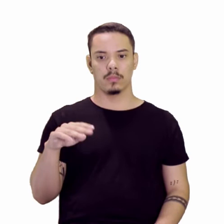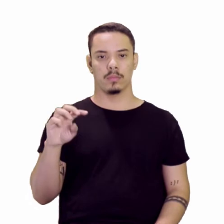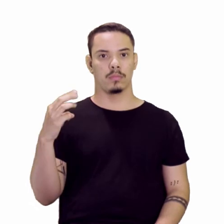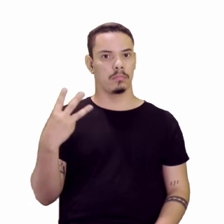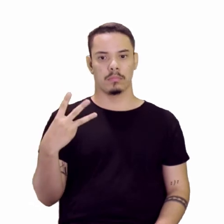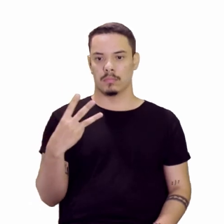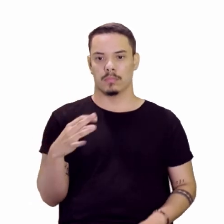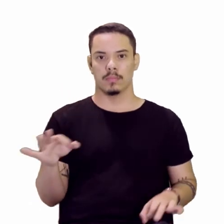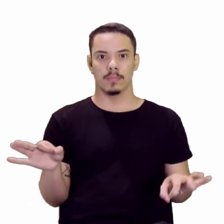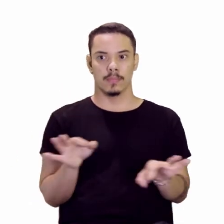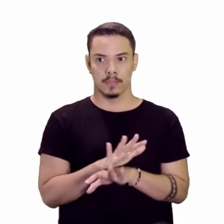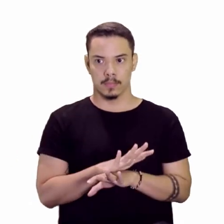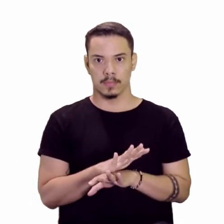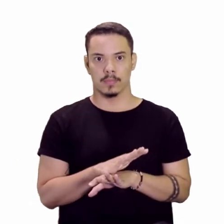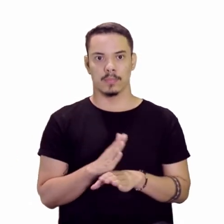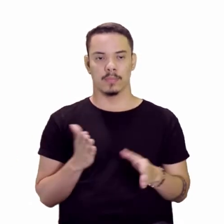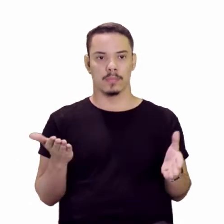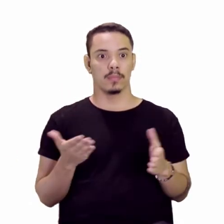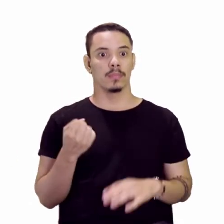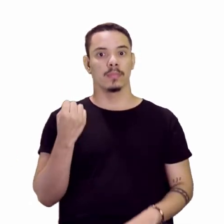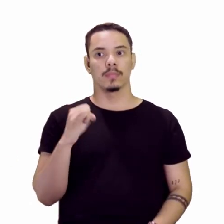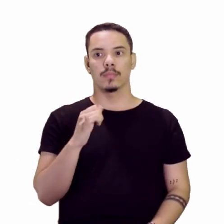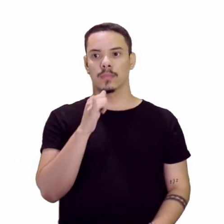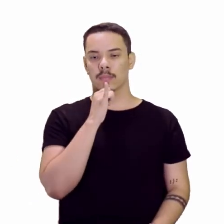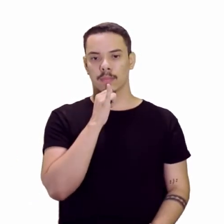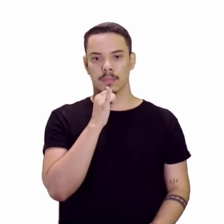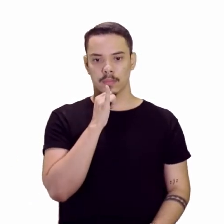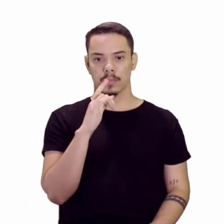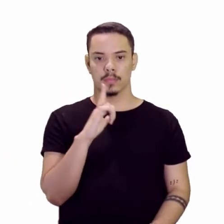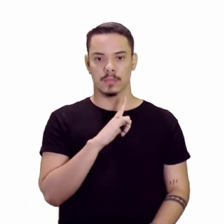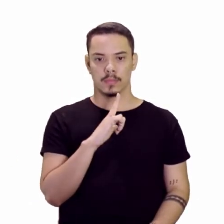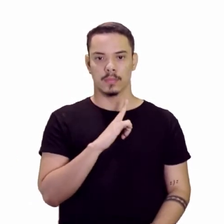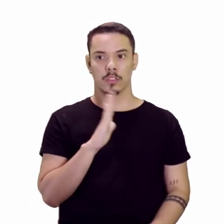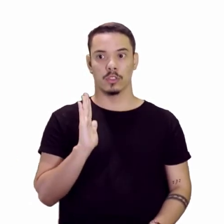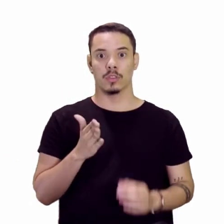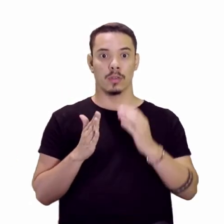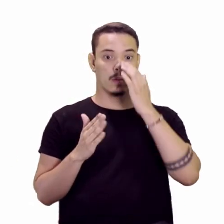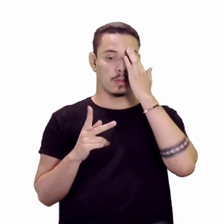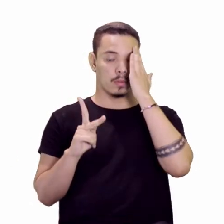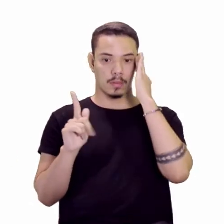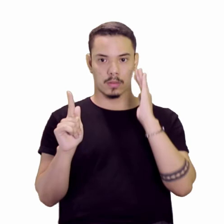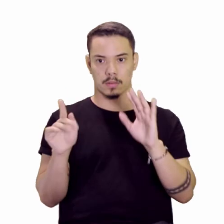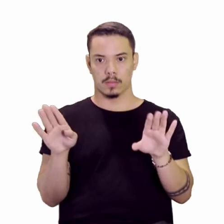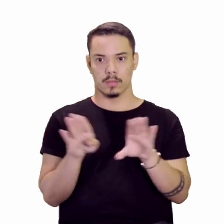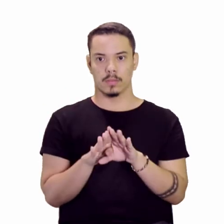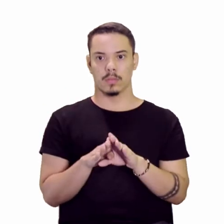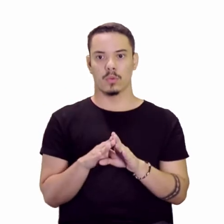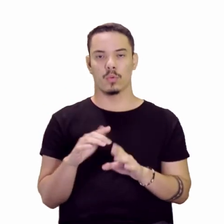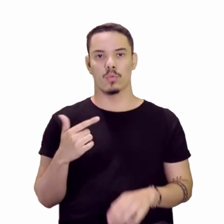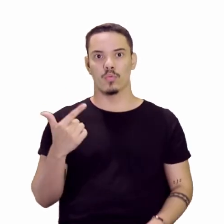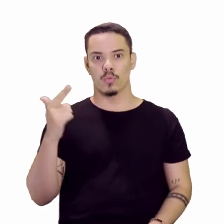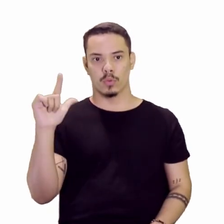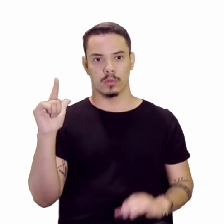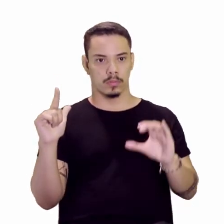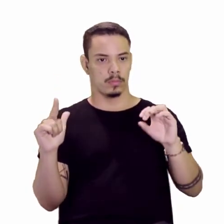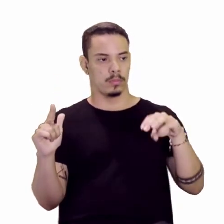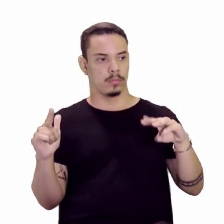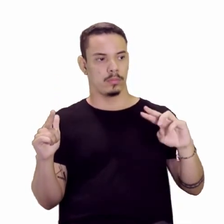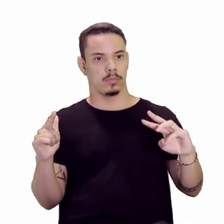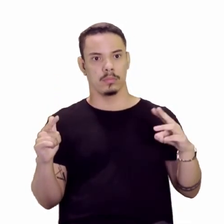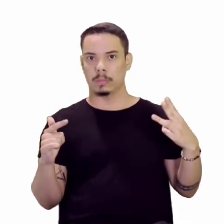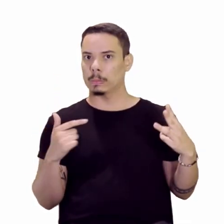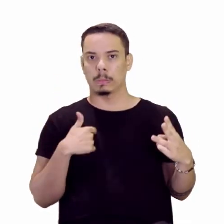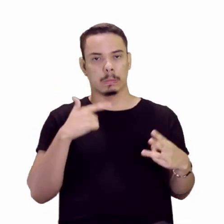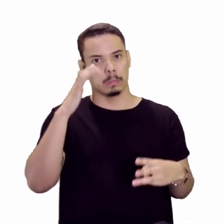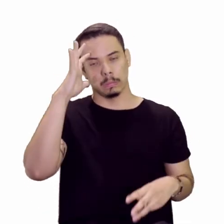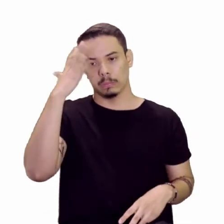cúbico. Pronto. Agora, né, Décio, se esse aqui tivesse já em quilogramas E o E outro esse aqui? centímetro cúbico, aí você tem que dar um